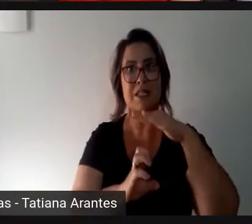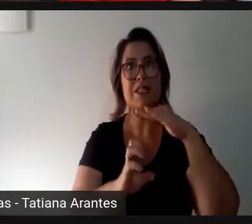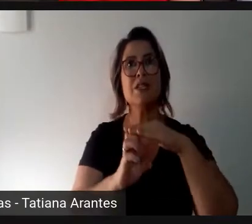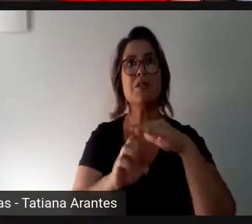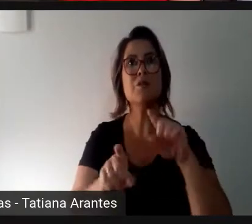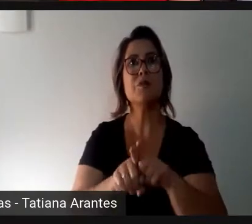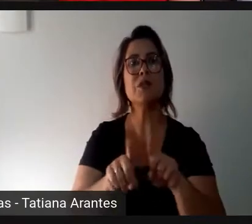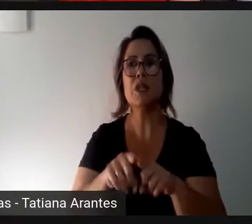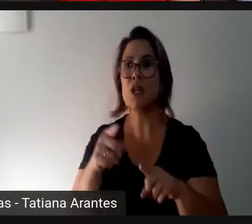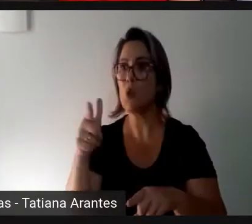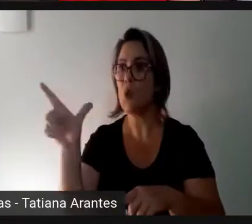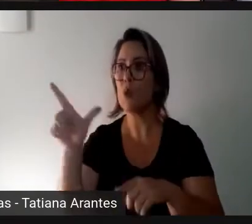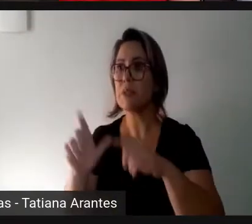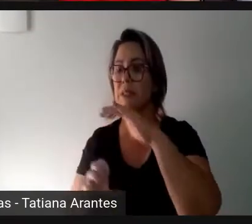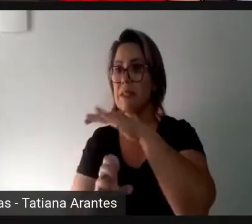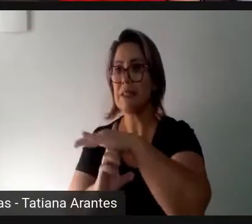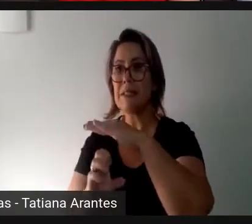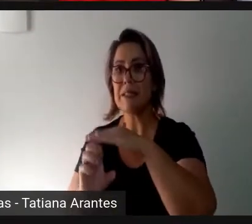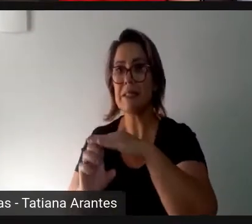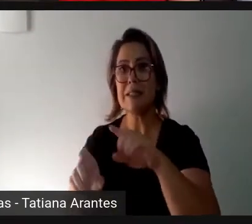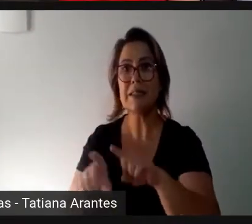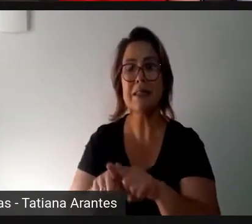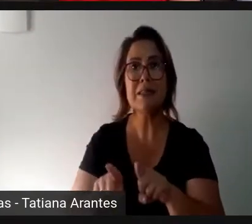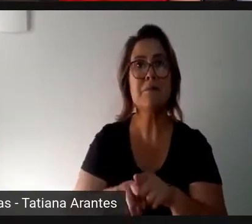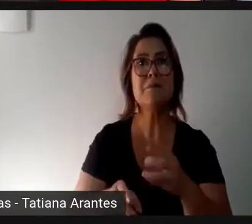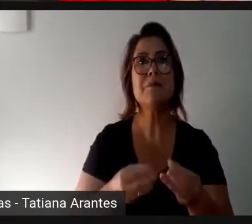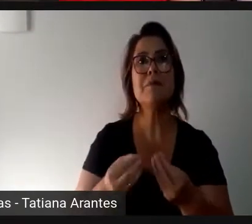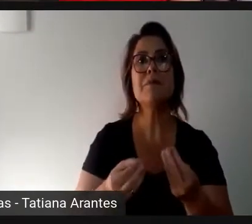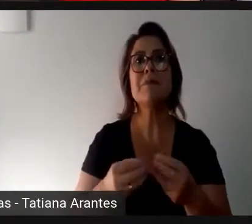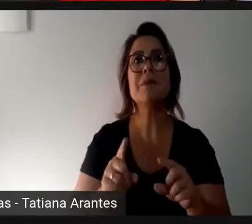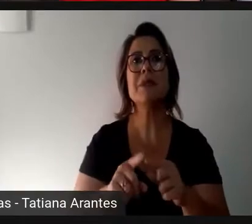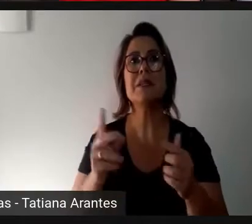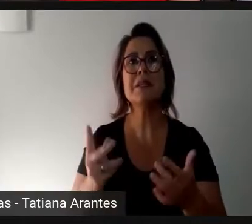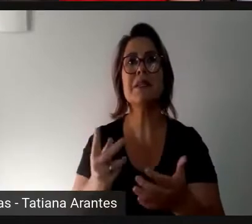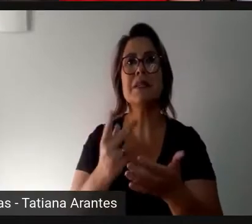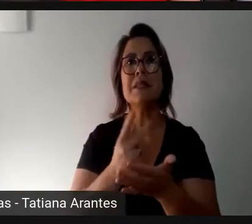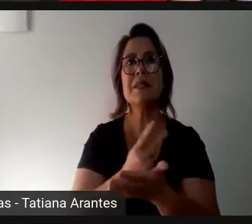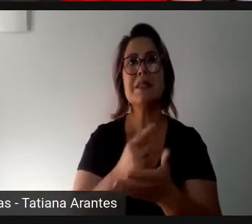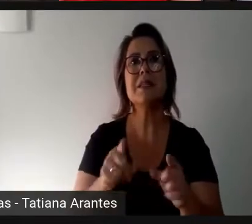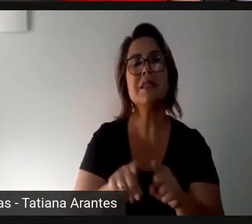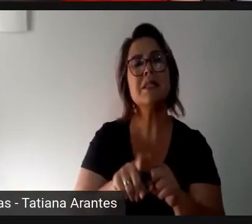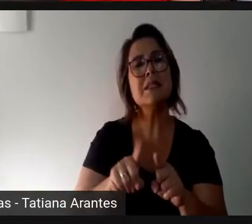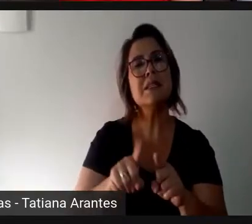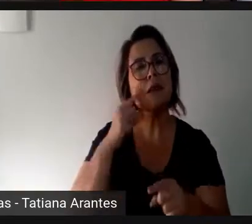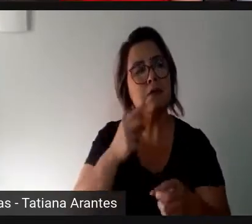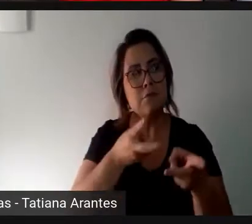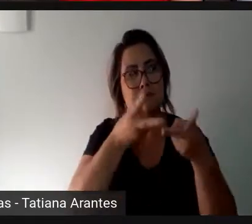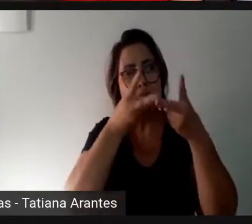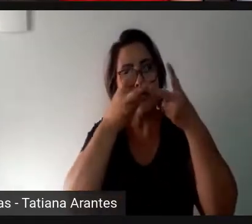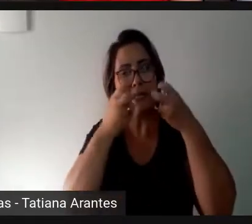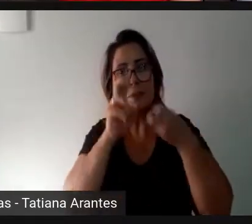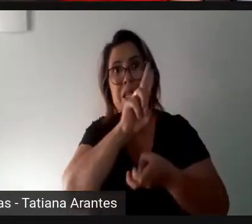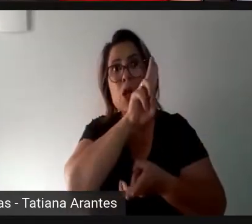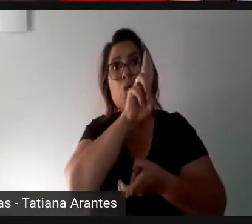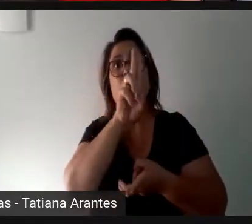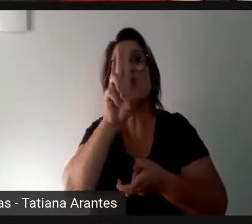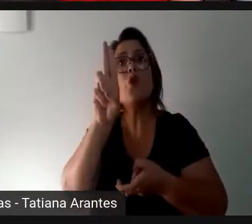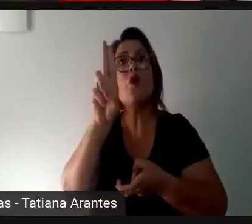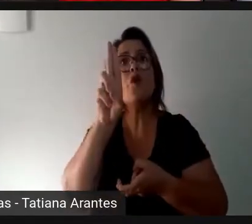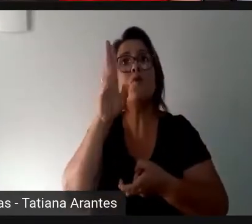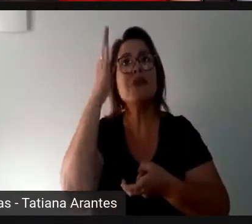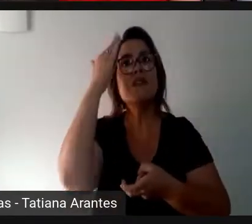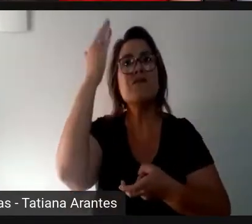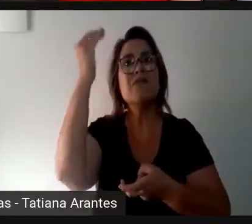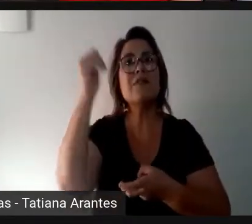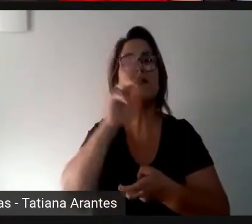outra empresa que não tem programa de compliance, ela está em risco. Ela está comprometendo a imagem dela e no momento em que tiver um dano à